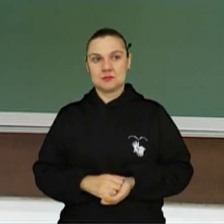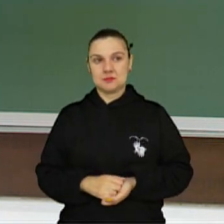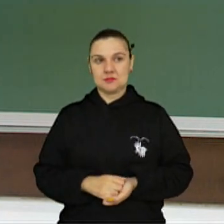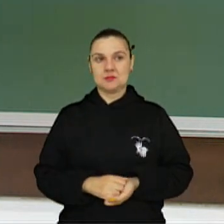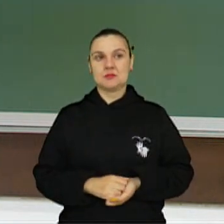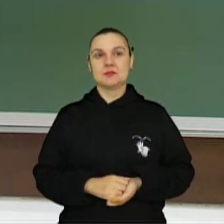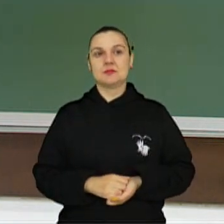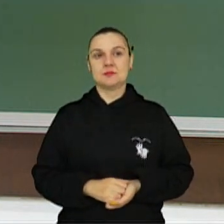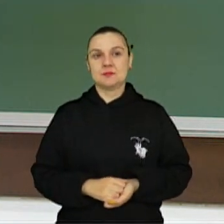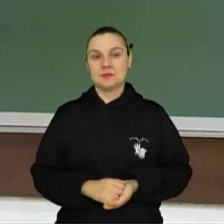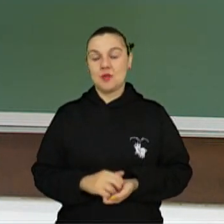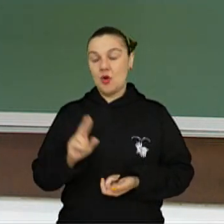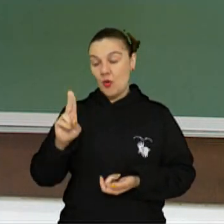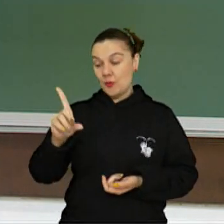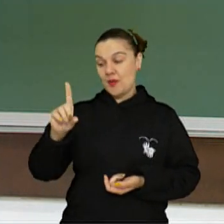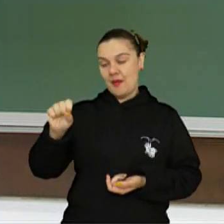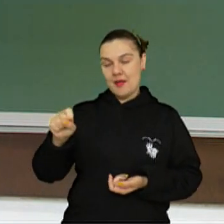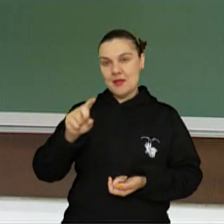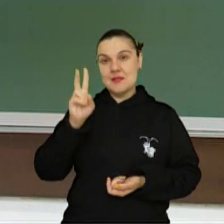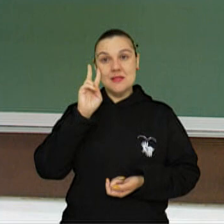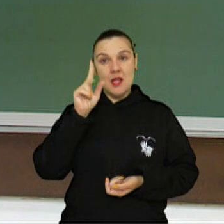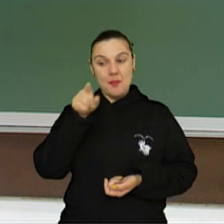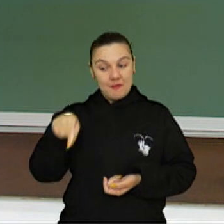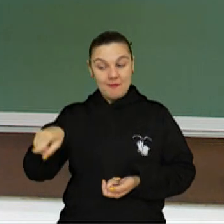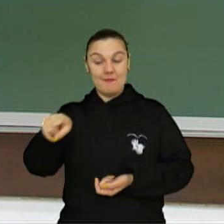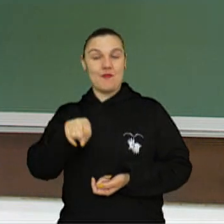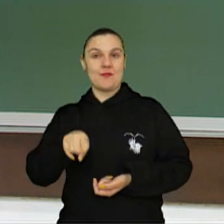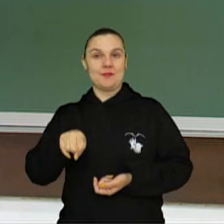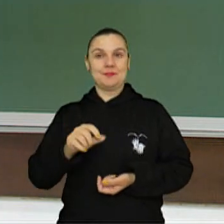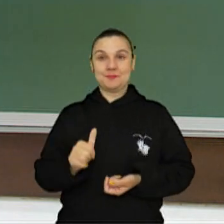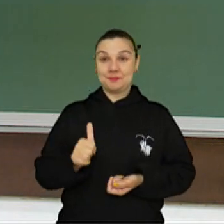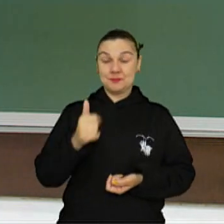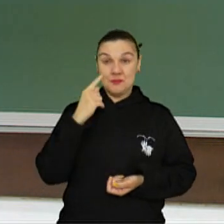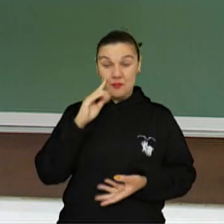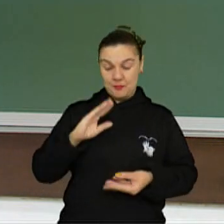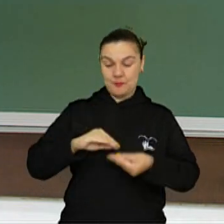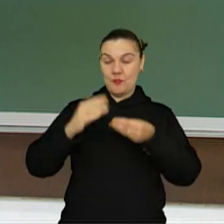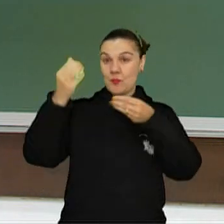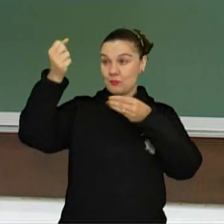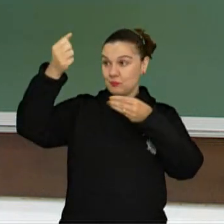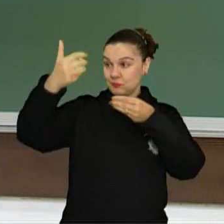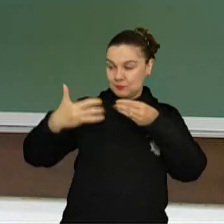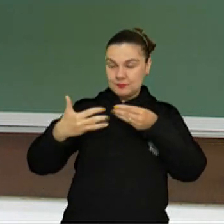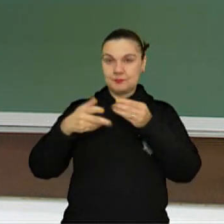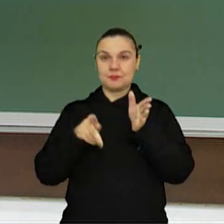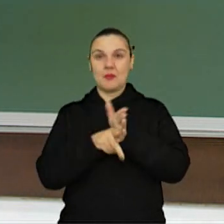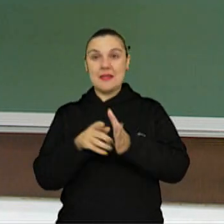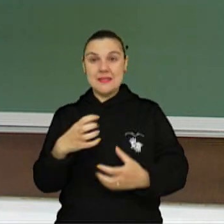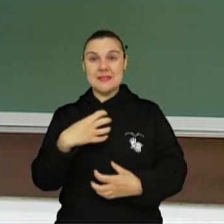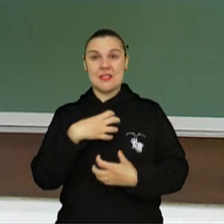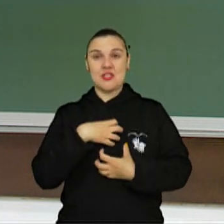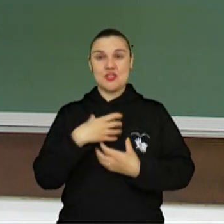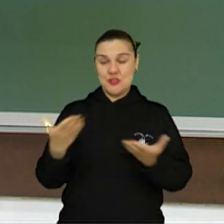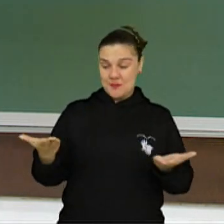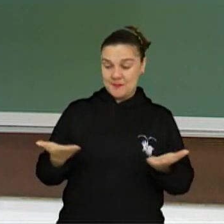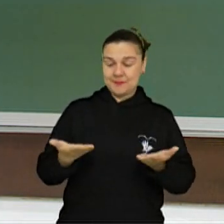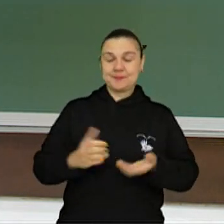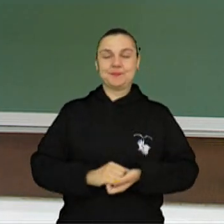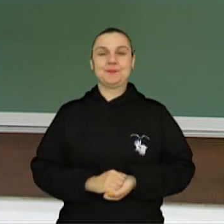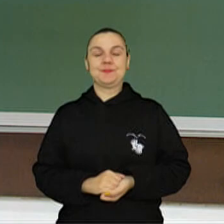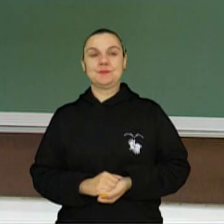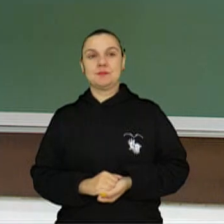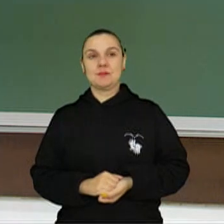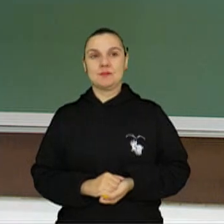elas e os T's. Lembrando que os T's aqui está abreviado. Então, como é que eu vou conjugar esse verbo sentir no presente indicativo?